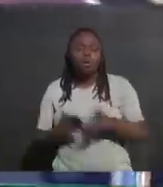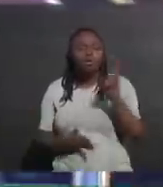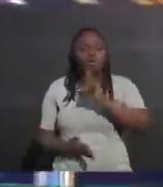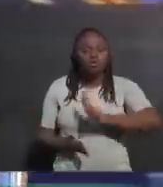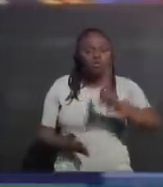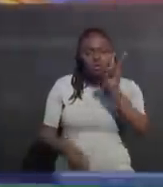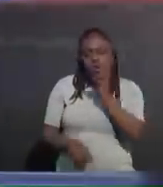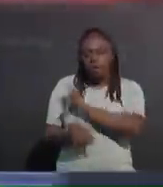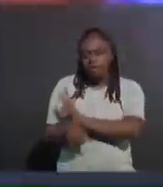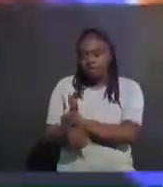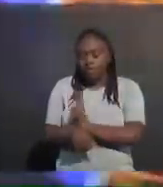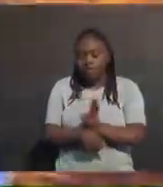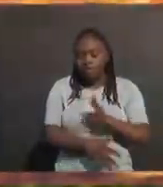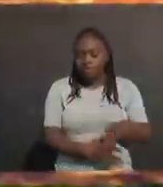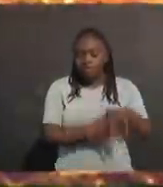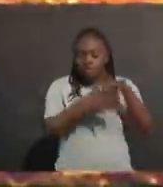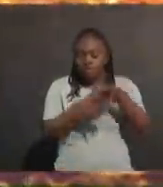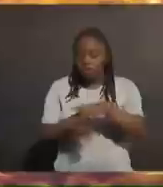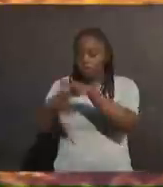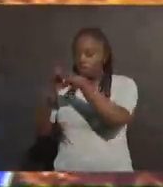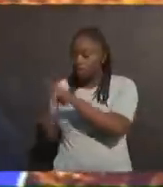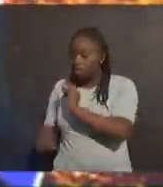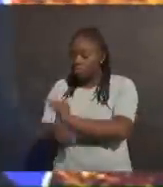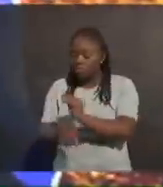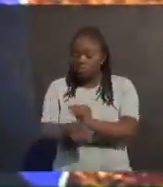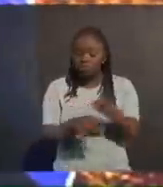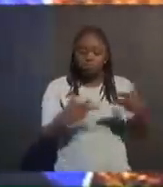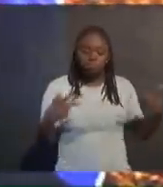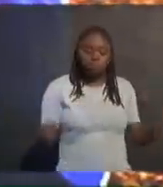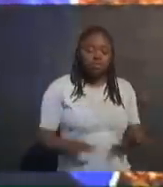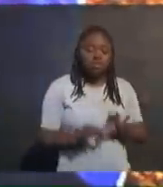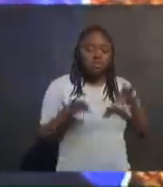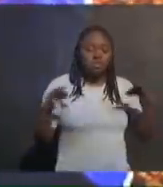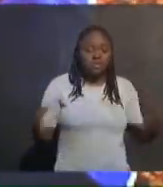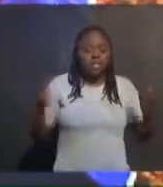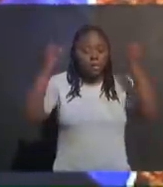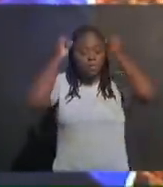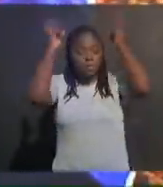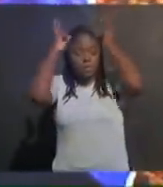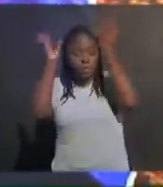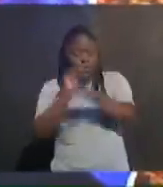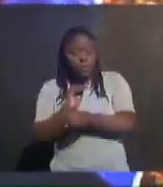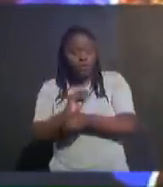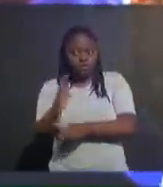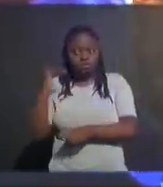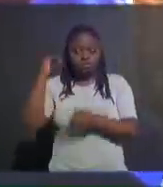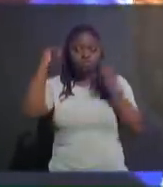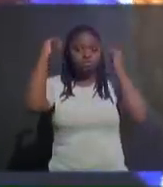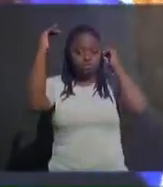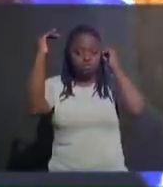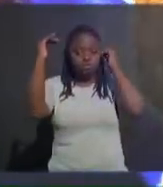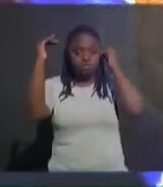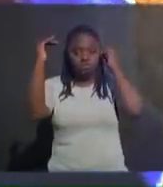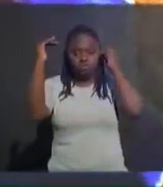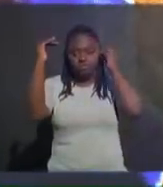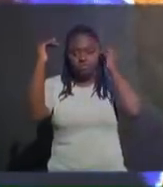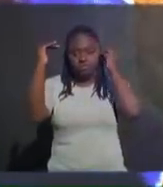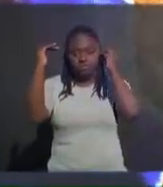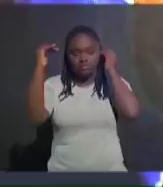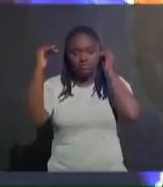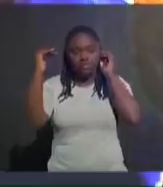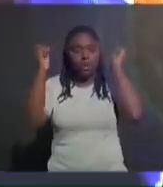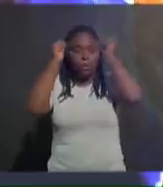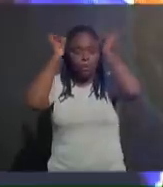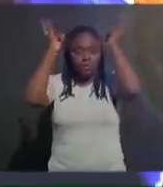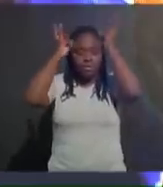e colocar esses líderes para poder cuidar das causas menores. E Moisés só cuidava da coisa grande. Era um